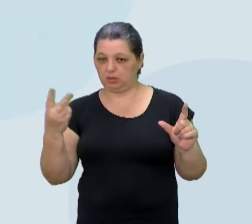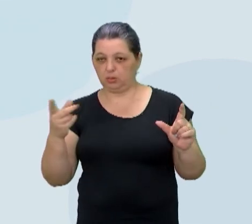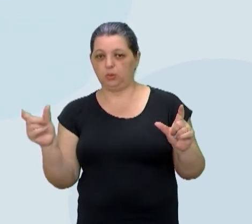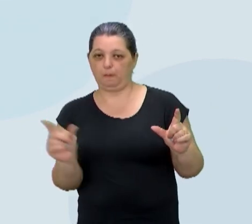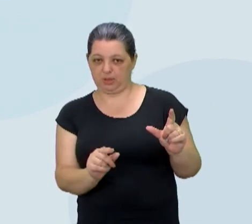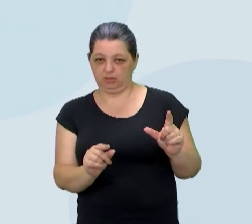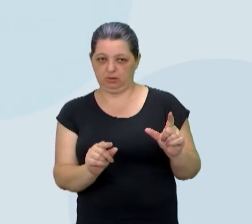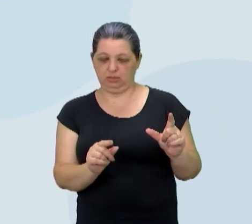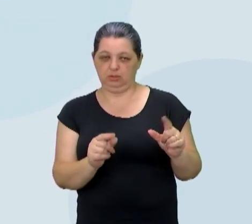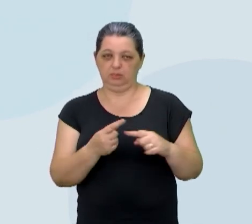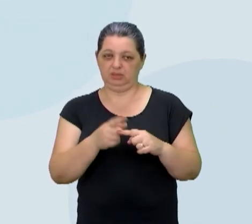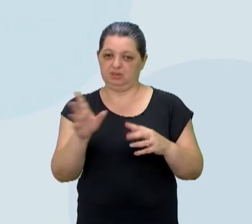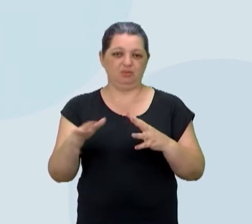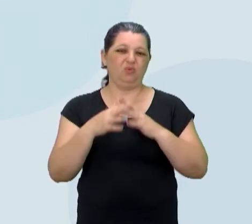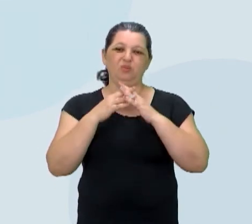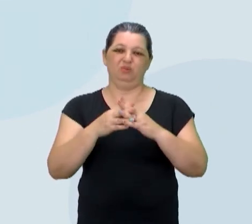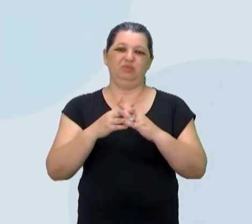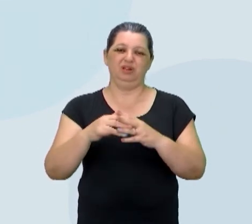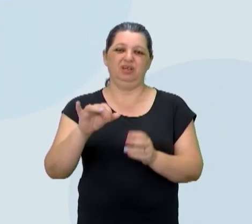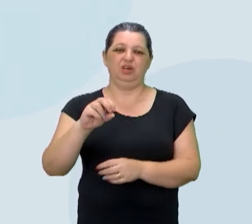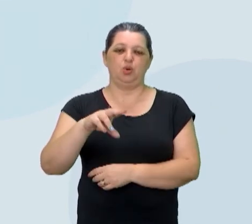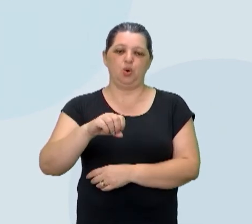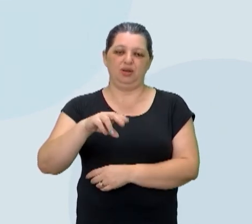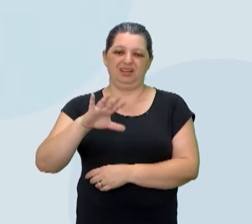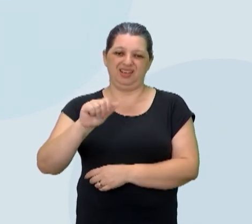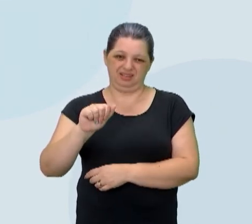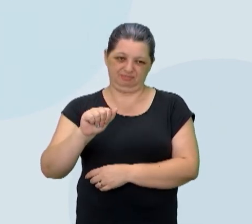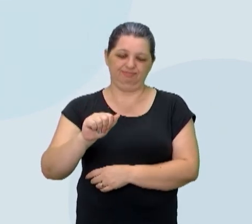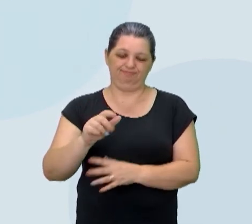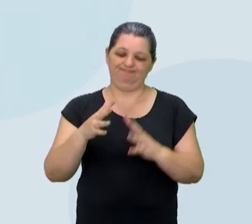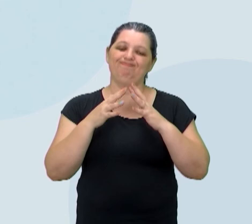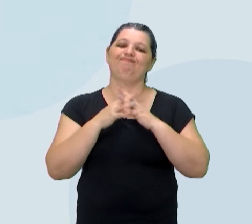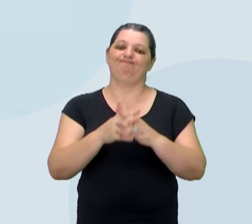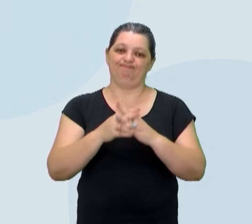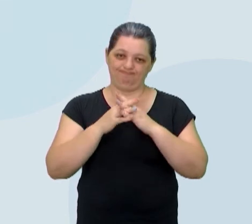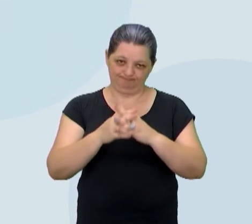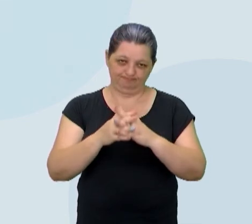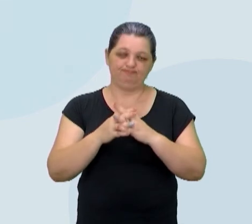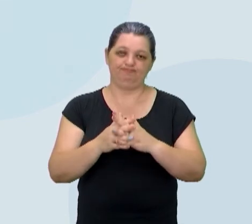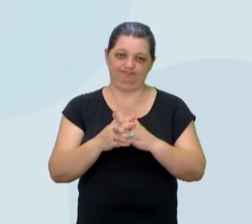porque daí vai confundir com iônica. Daí vai confundir com a carga